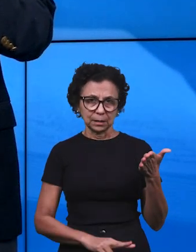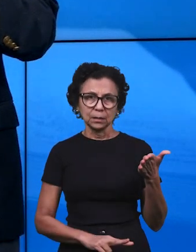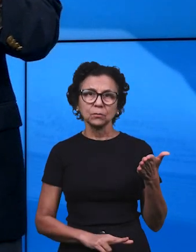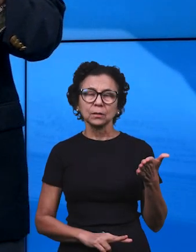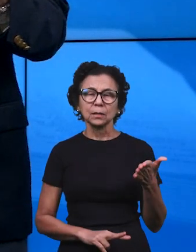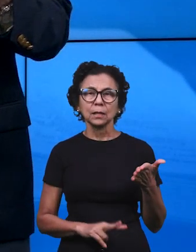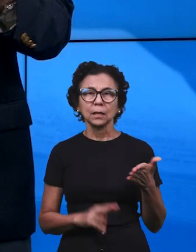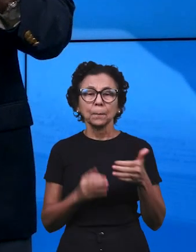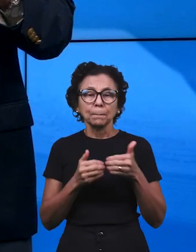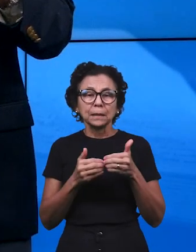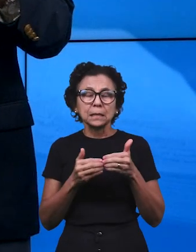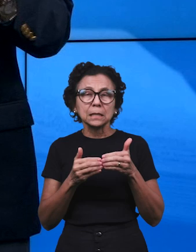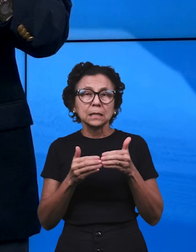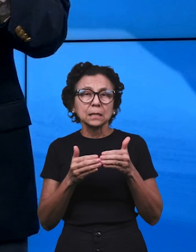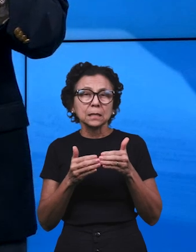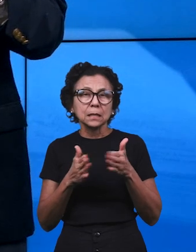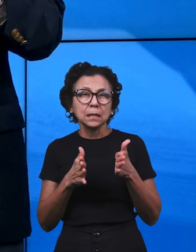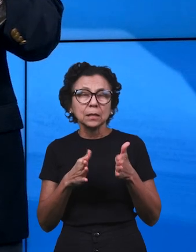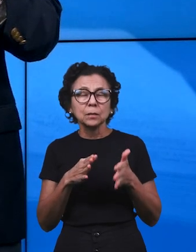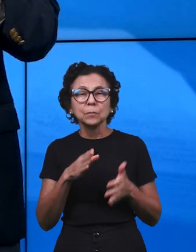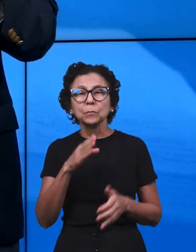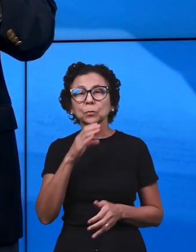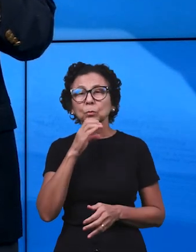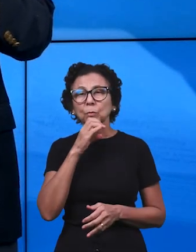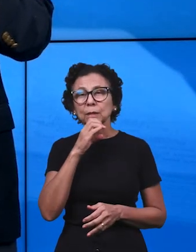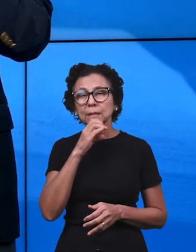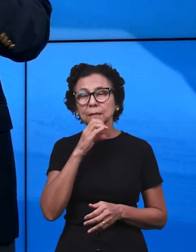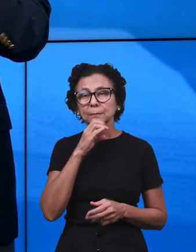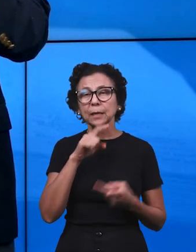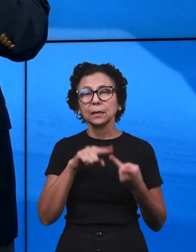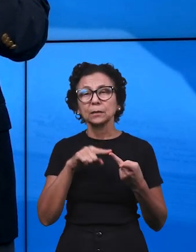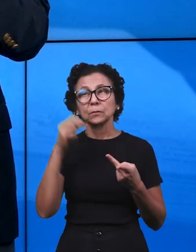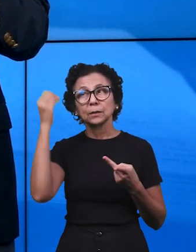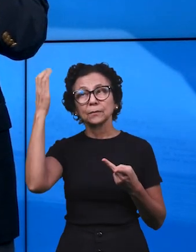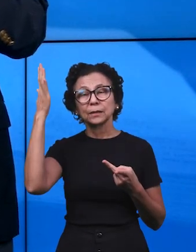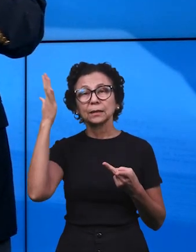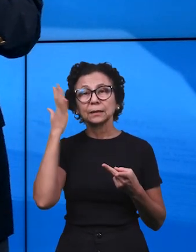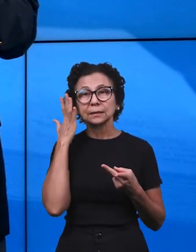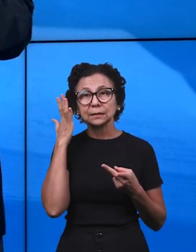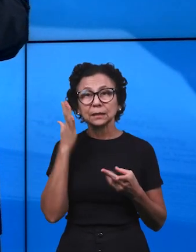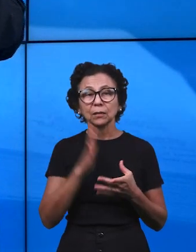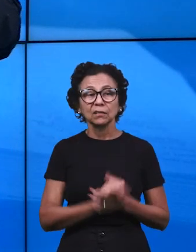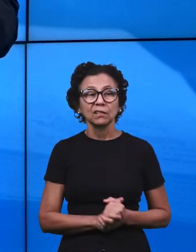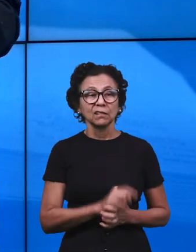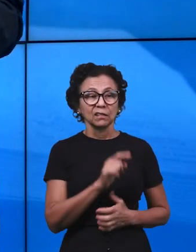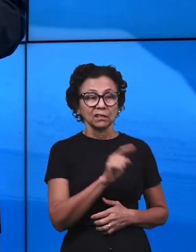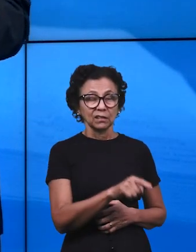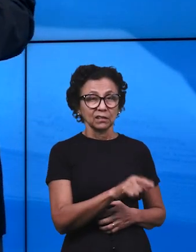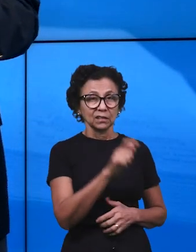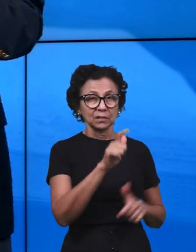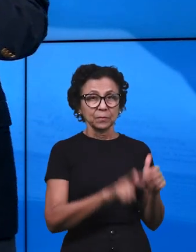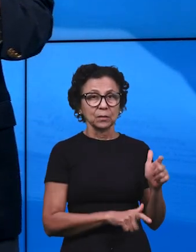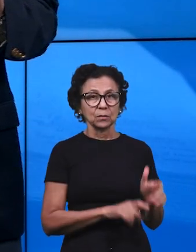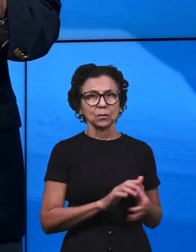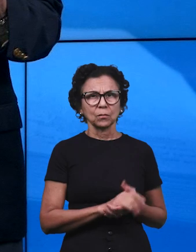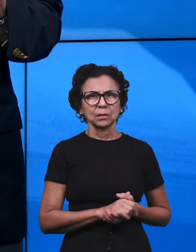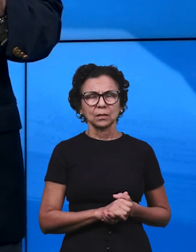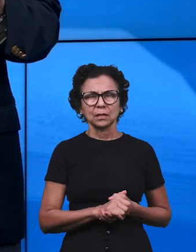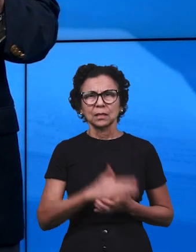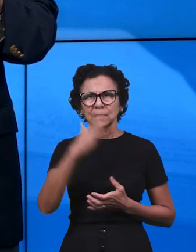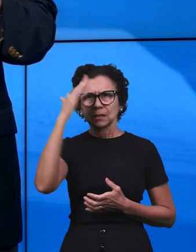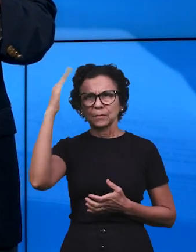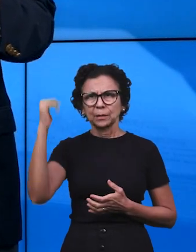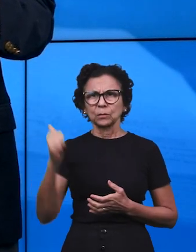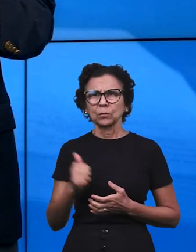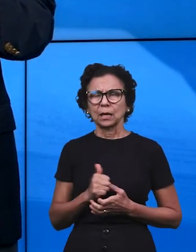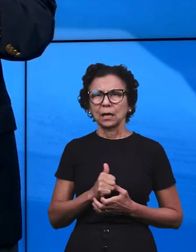né? É o princípio da ciência, ou seja, do conhecimento, da revelação, né? E os loucos desprezam a sabedoria